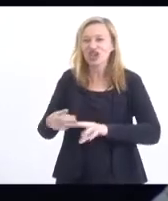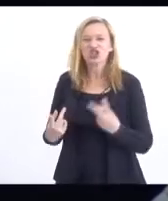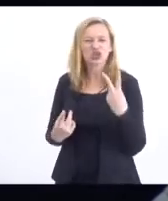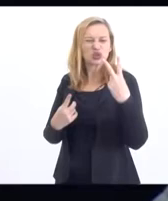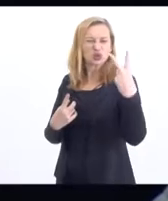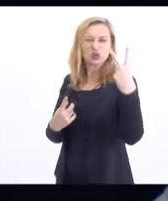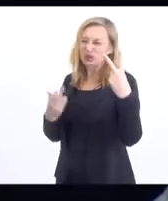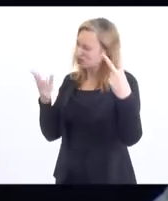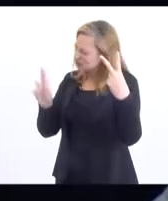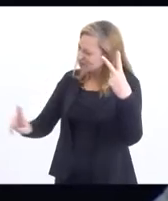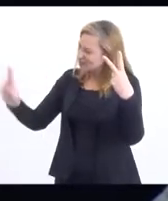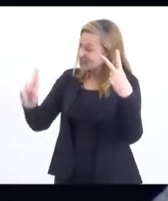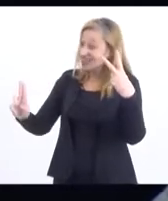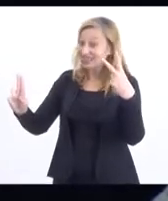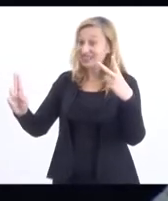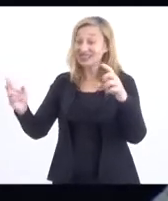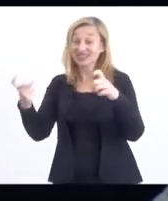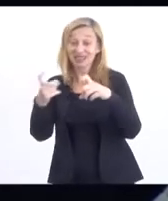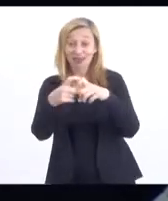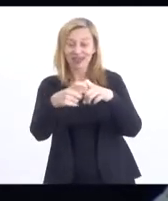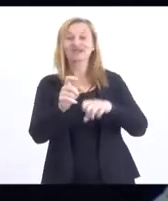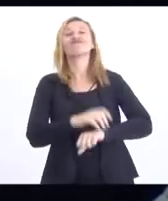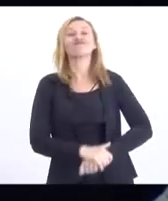Duas universidades de medicina.